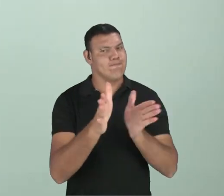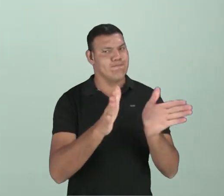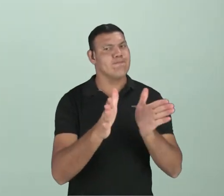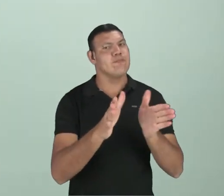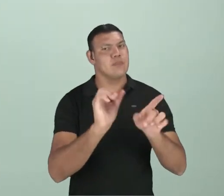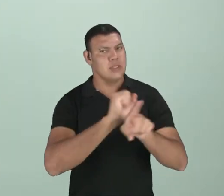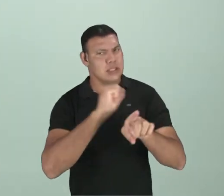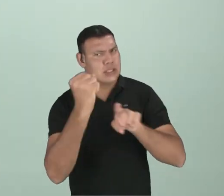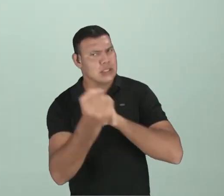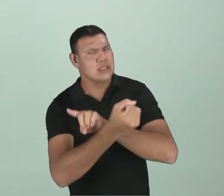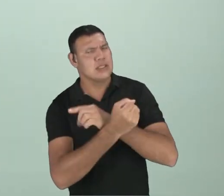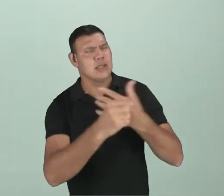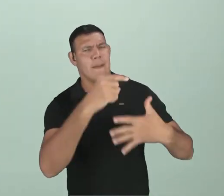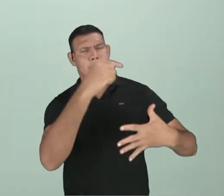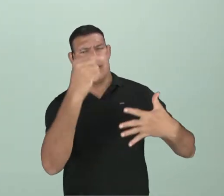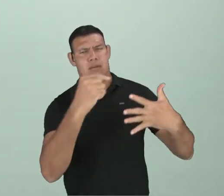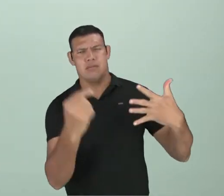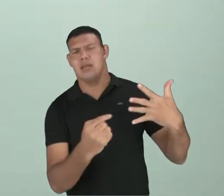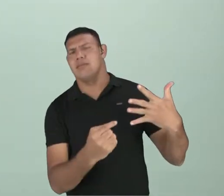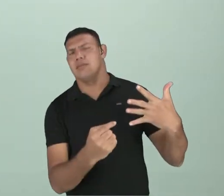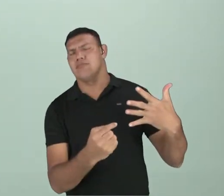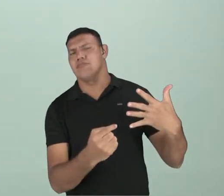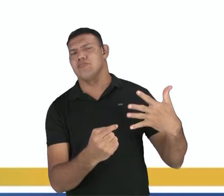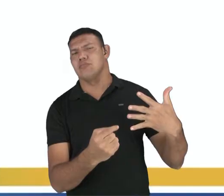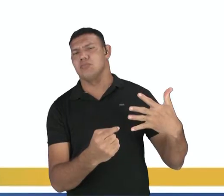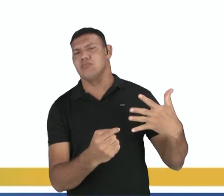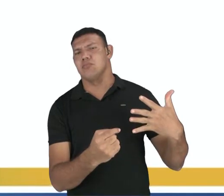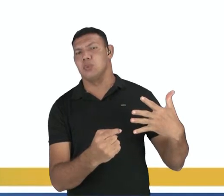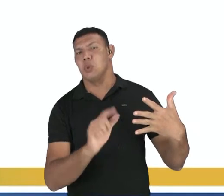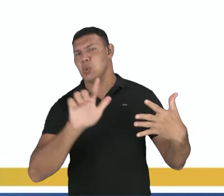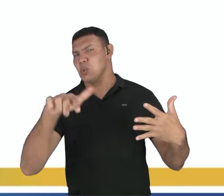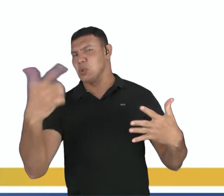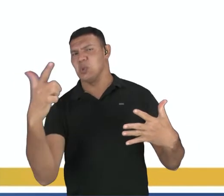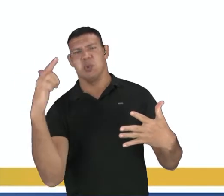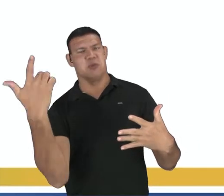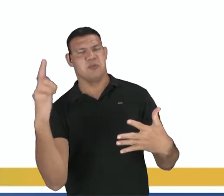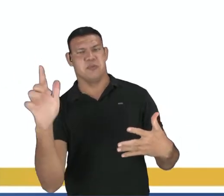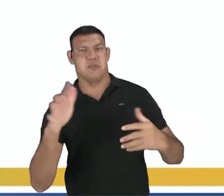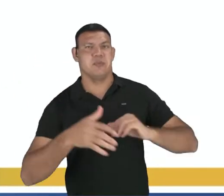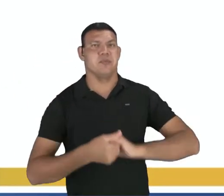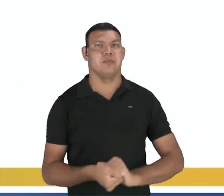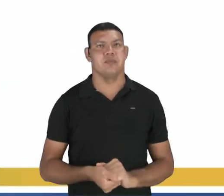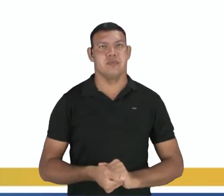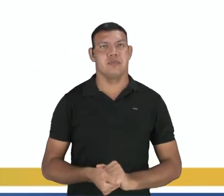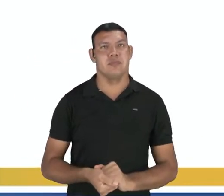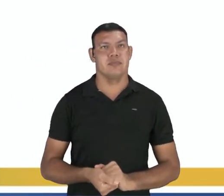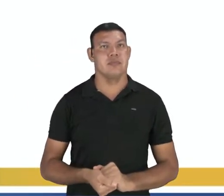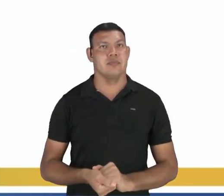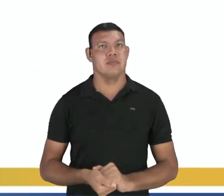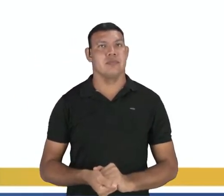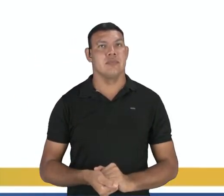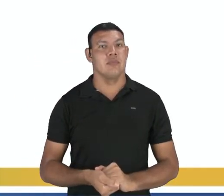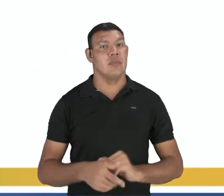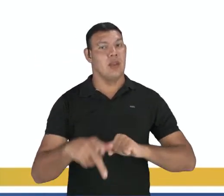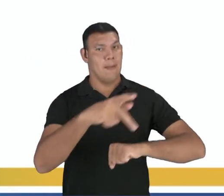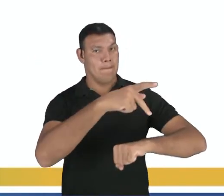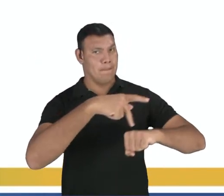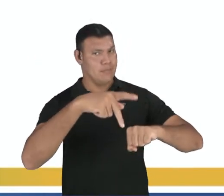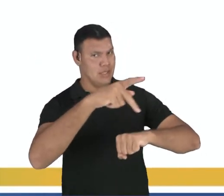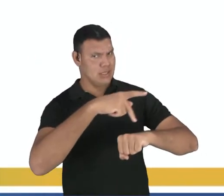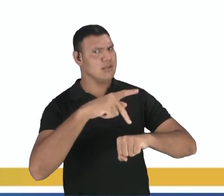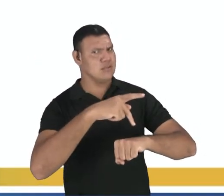tem alguns elementos e outros não, tá bom, pessoal? Para saber se um país é